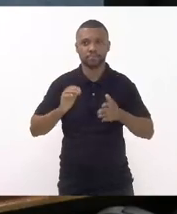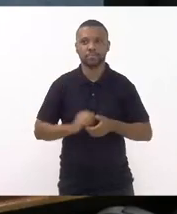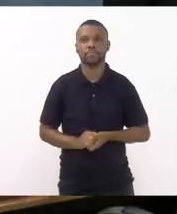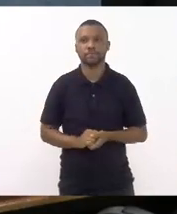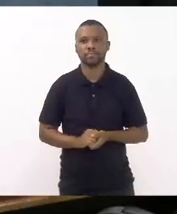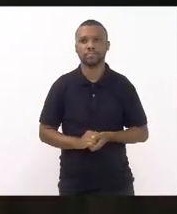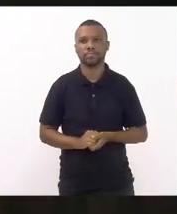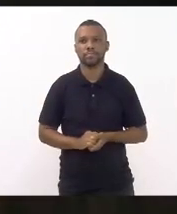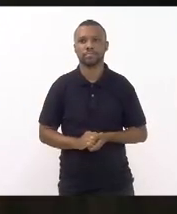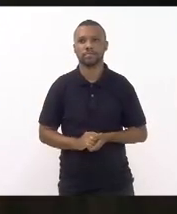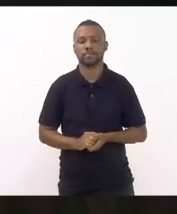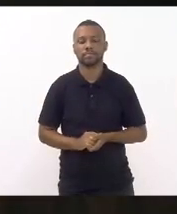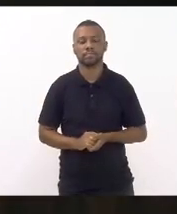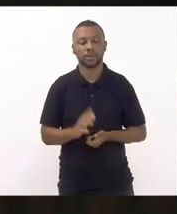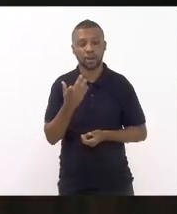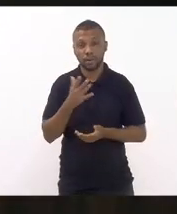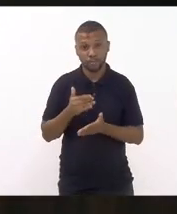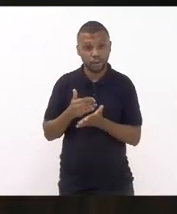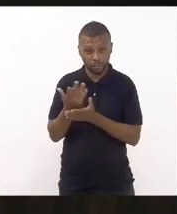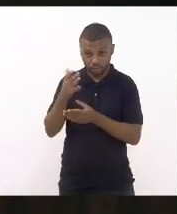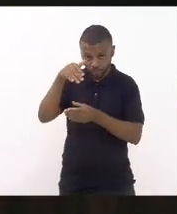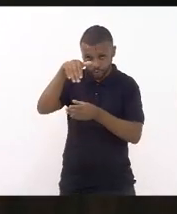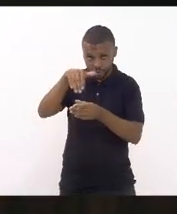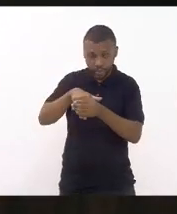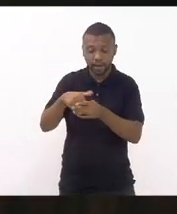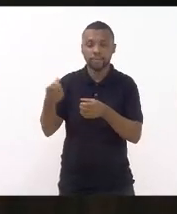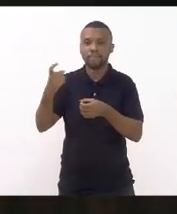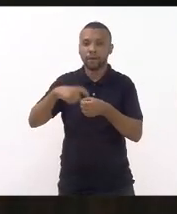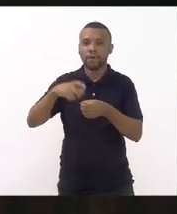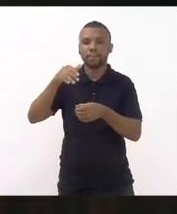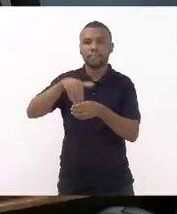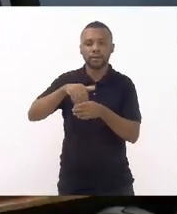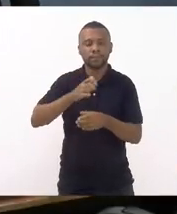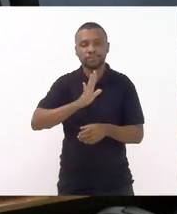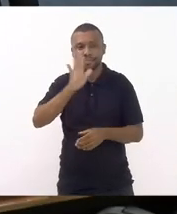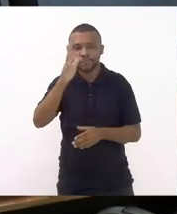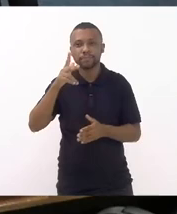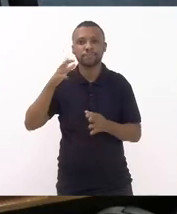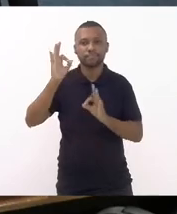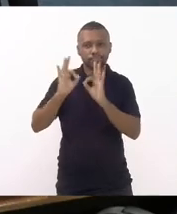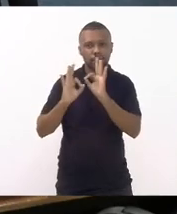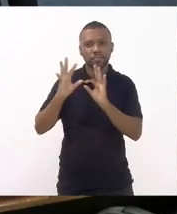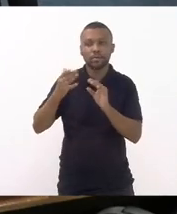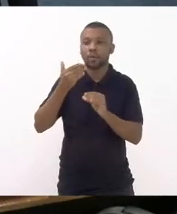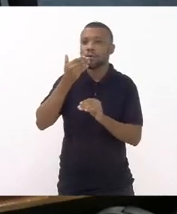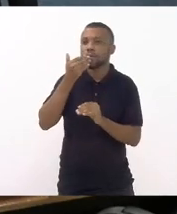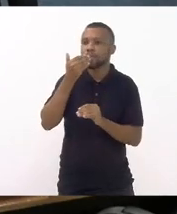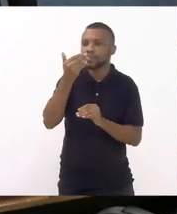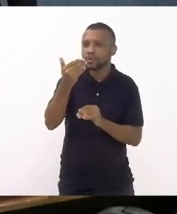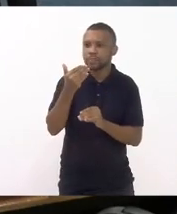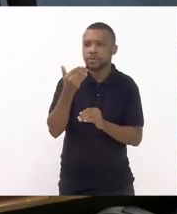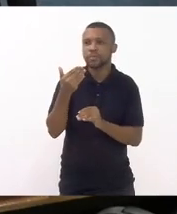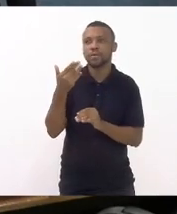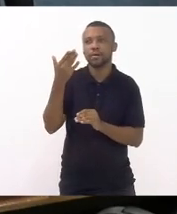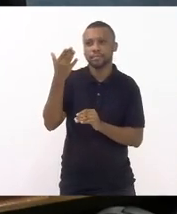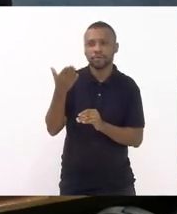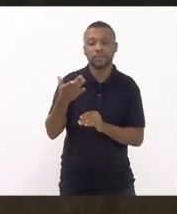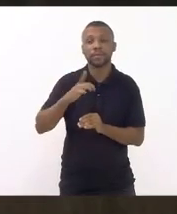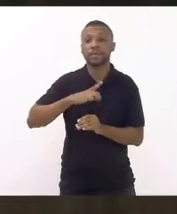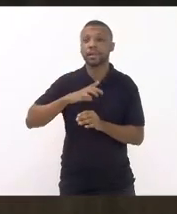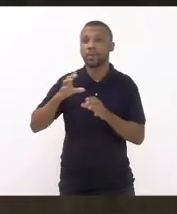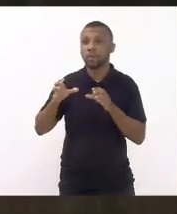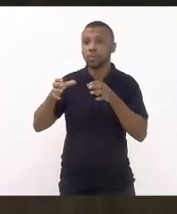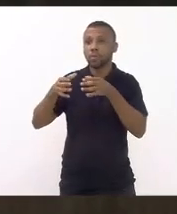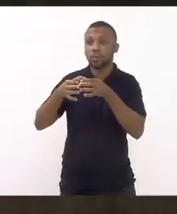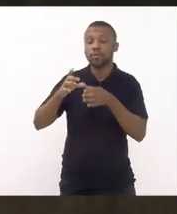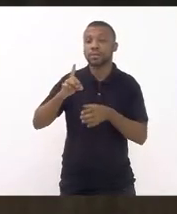Assim que eu... vou votar, chamar em votação. Presidente, e Vossa Excelência... pela ordem... fazer uma solicitação a Vossa Excelência. Tem um grupo